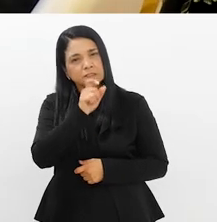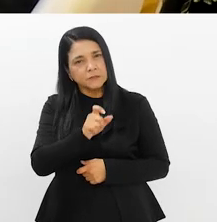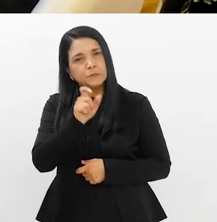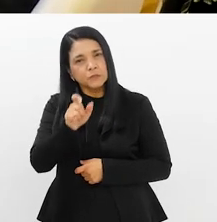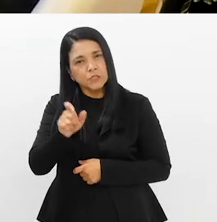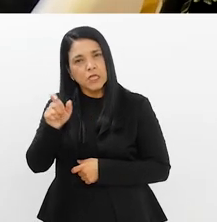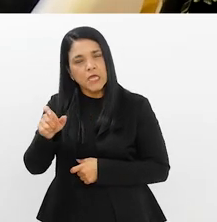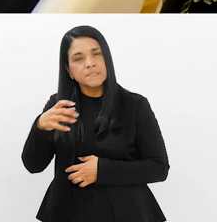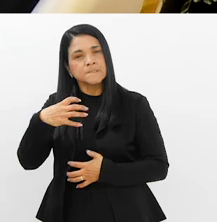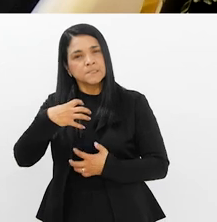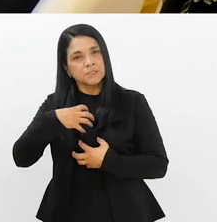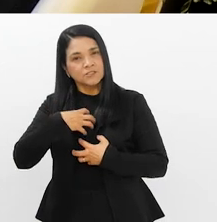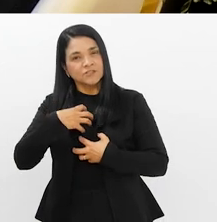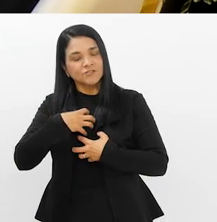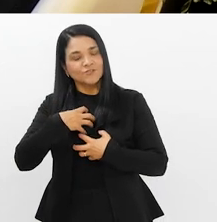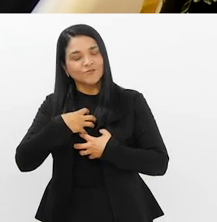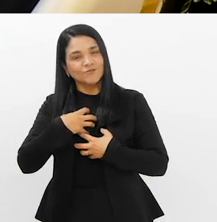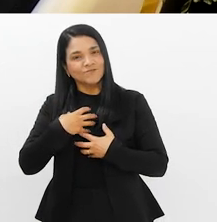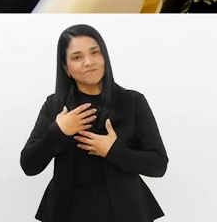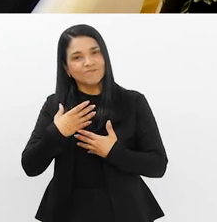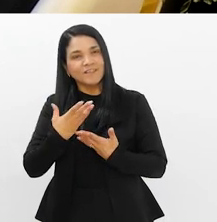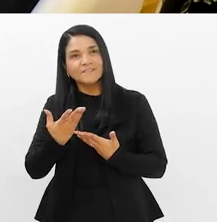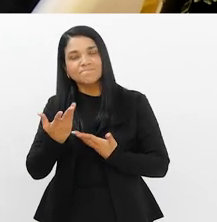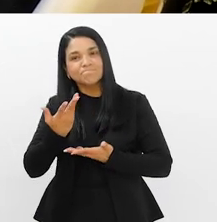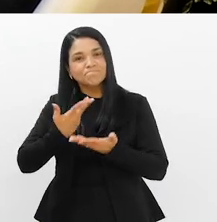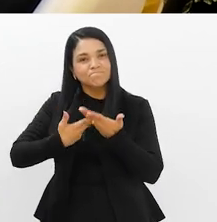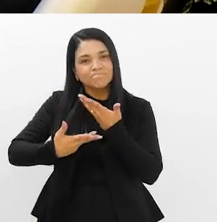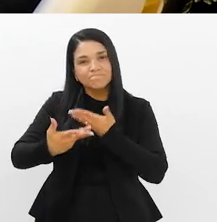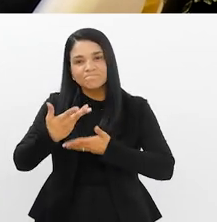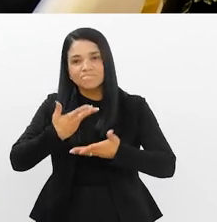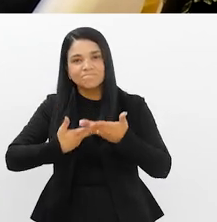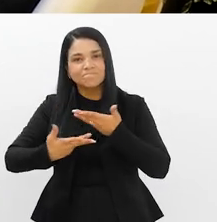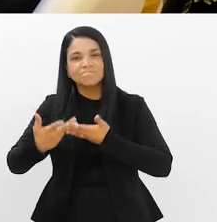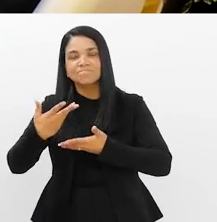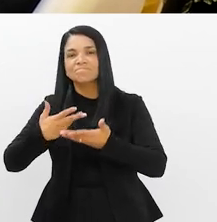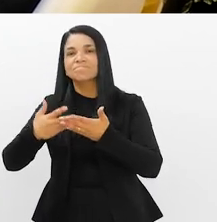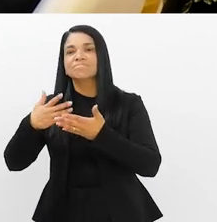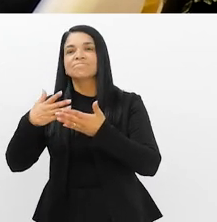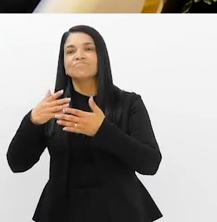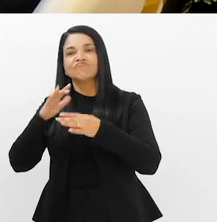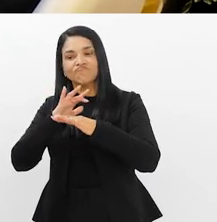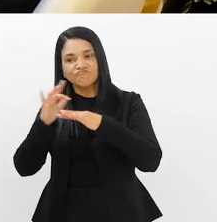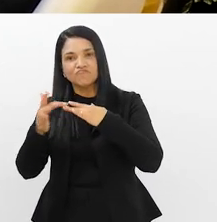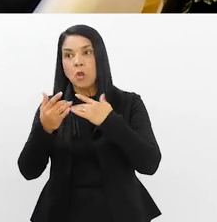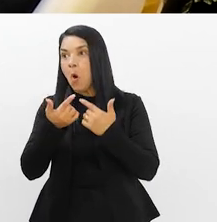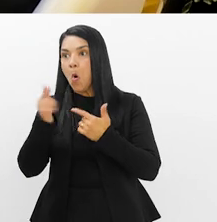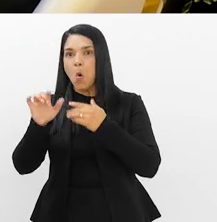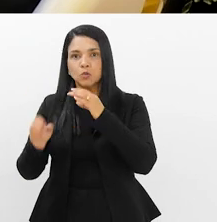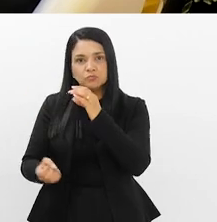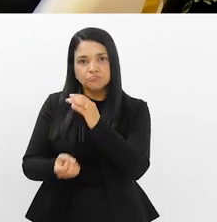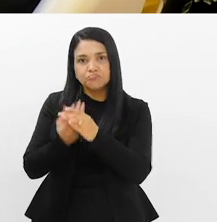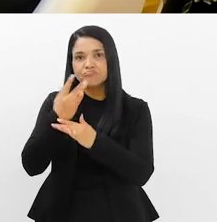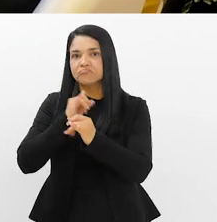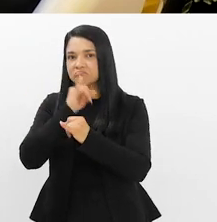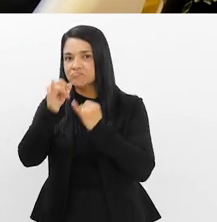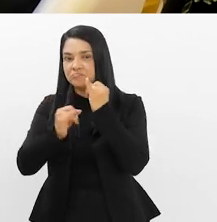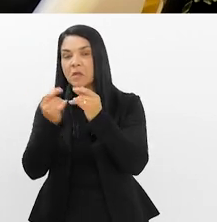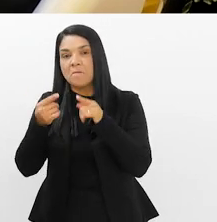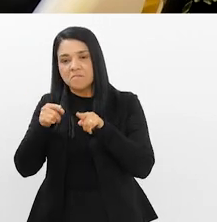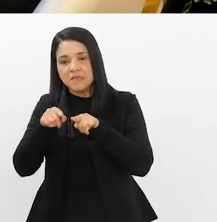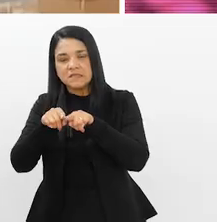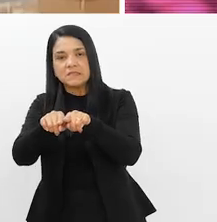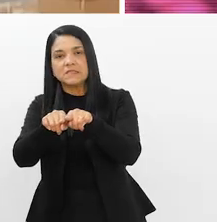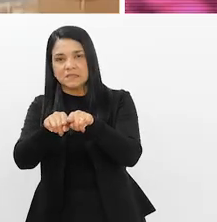Tem muita mulher se encontrando e se sentindo mais à vontade ali com o canal, né? Tem o meu canal, tem alguns outros que surgiram também, que a gente